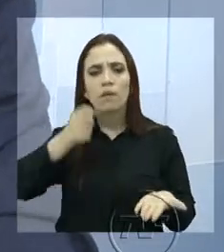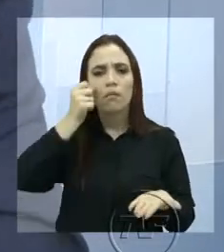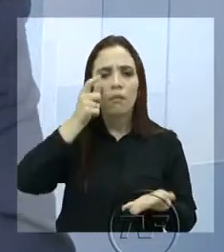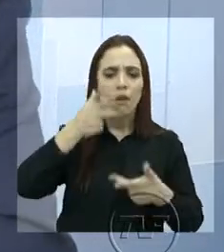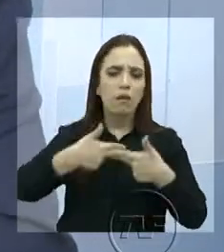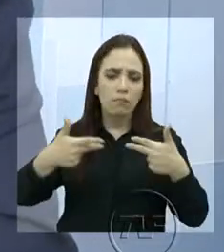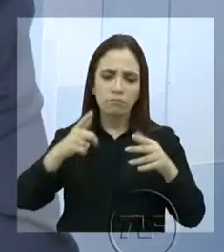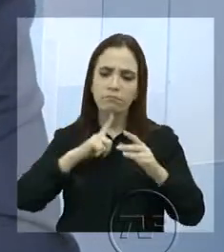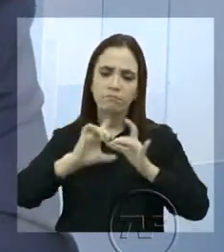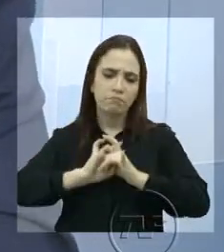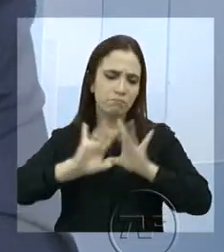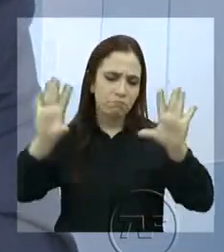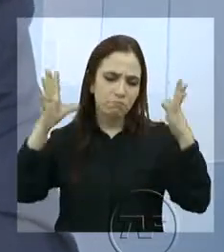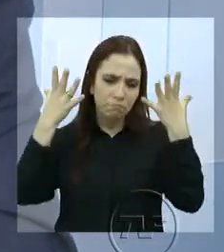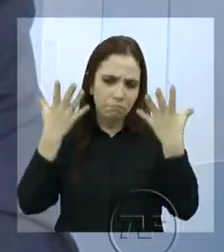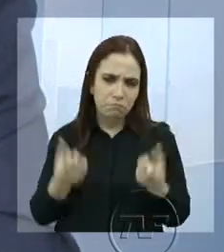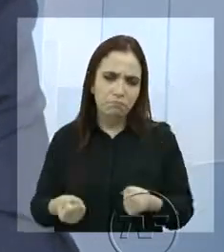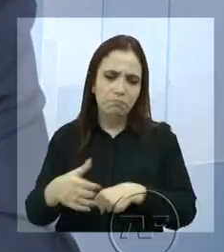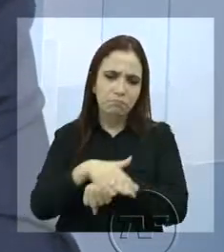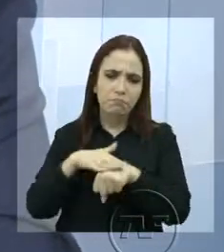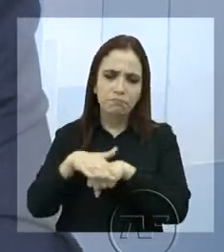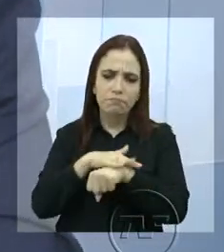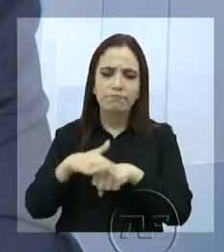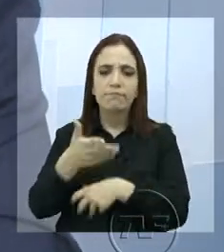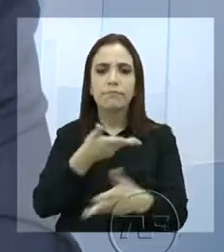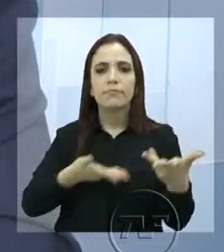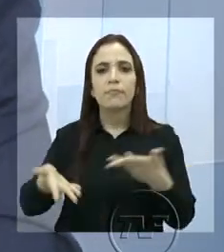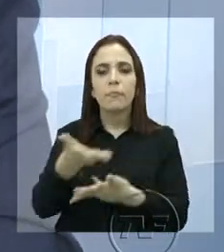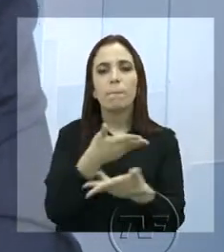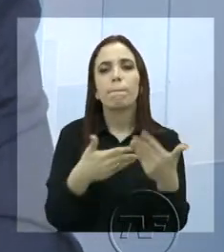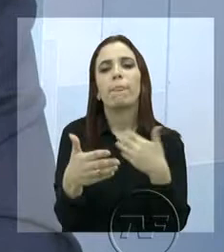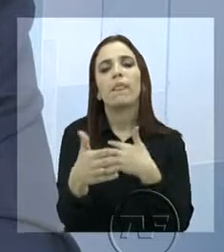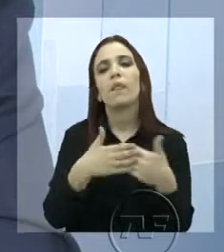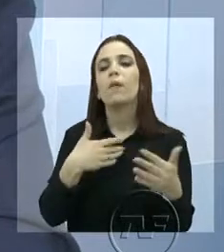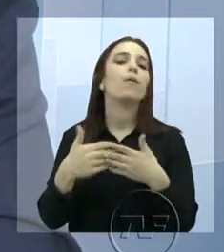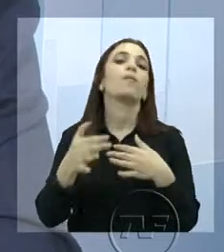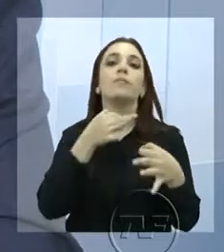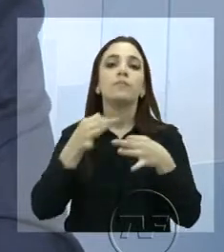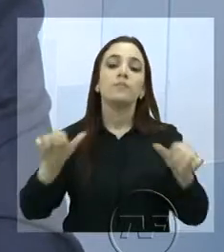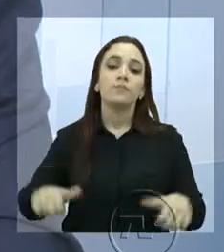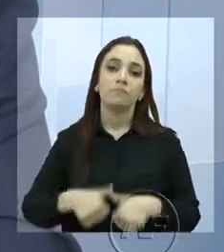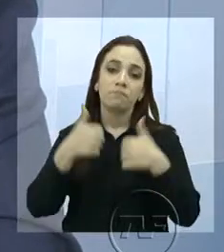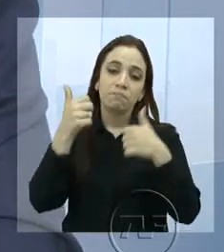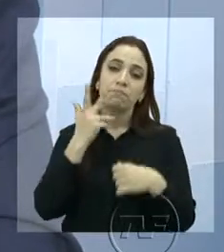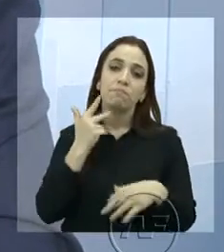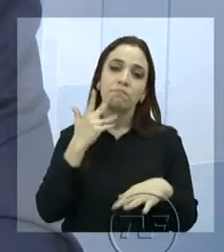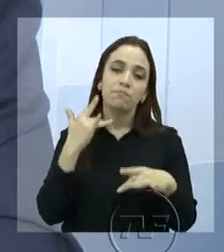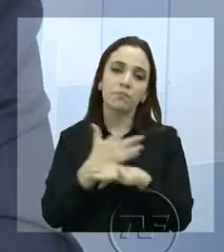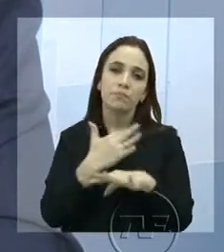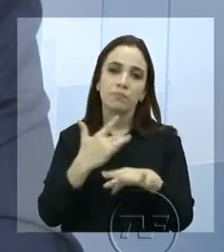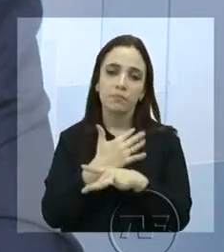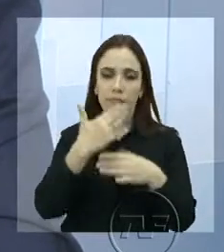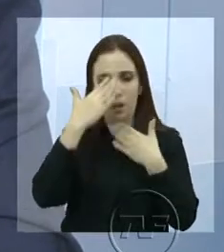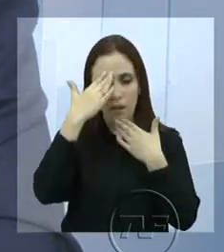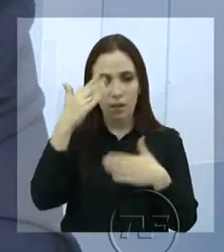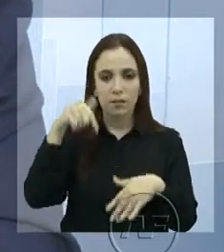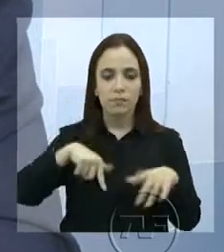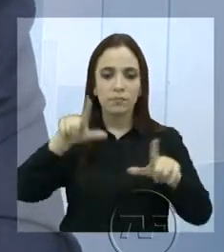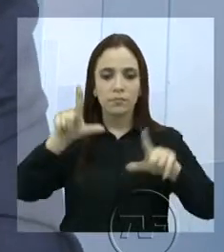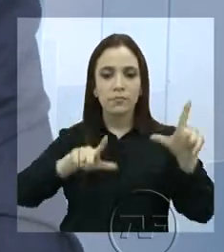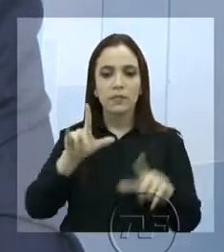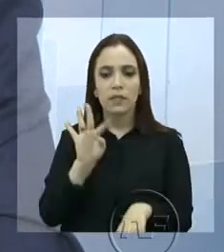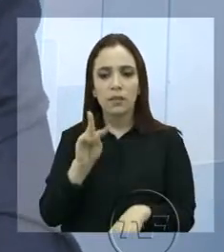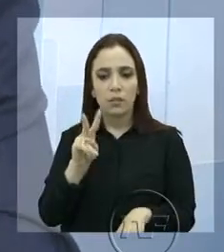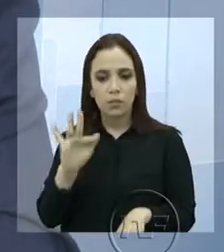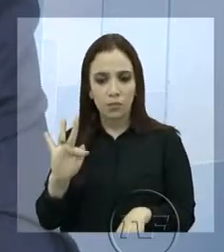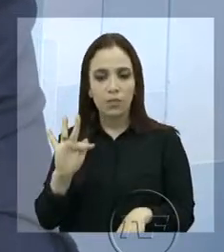estamos de portas abertas para acolher toda e qualquer contribuição que seja para o melhor da nossa cidade. Agradecer a vocês pelo espaço, a TV